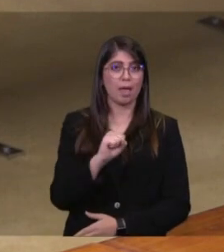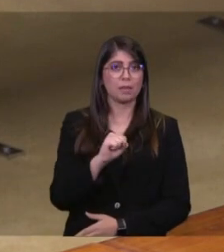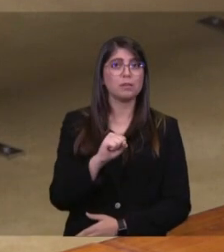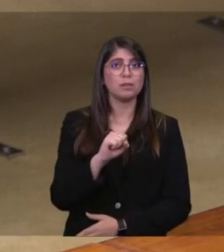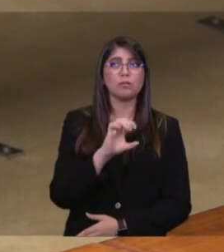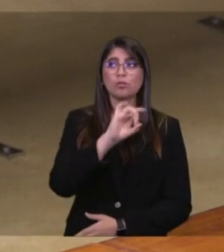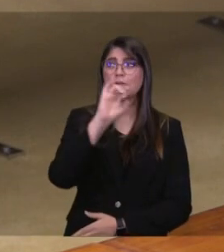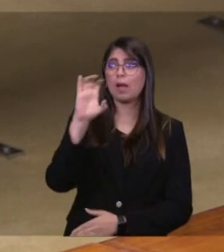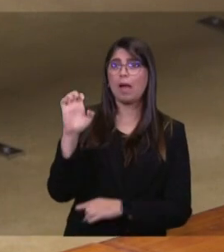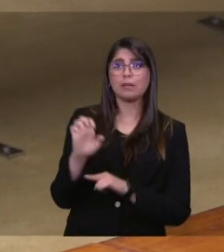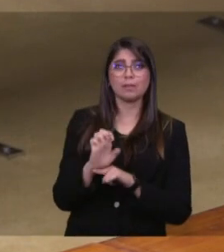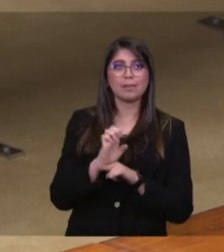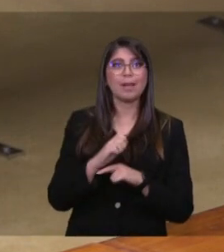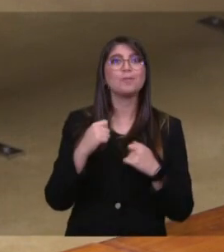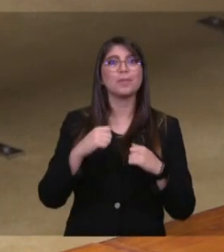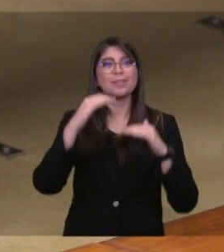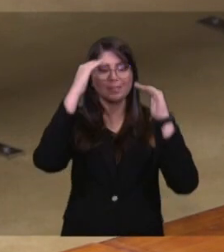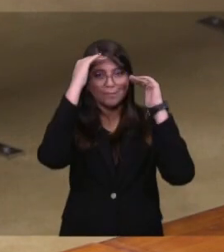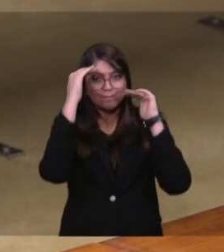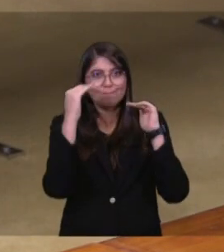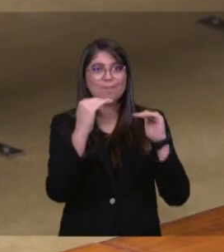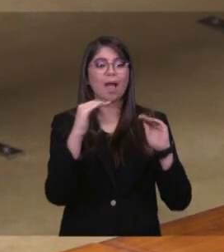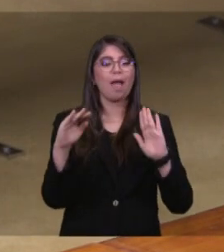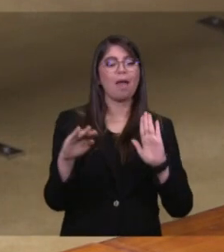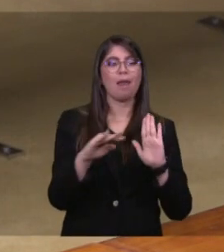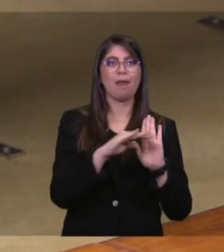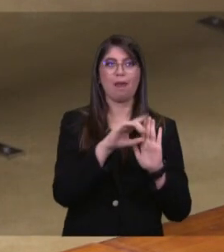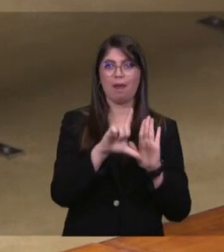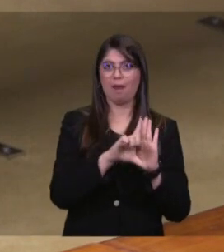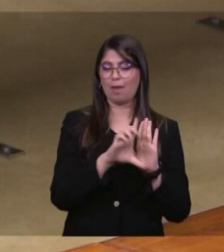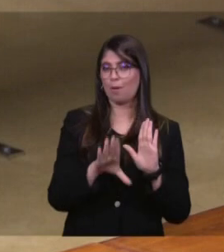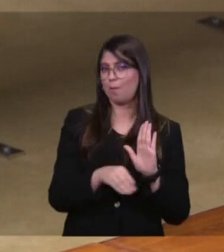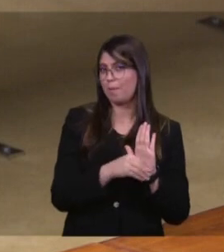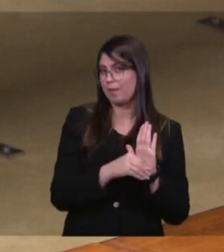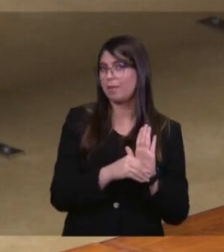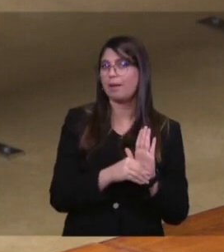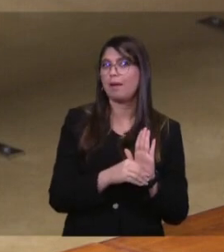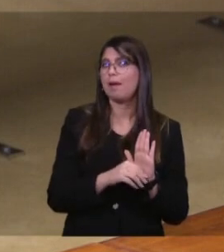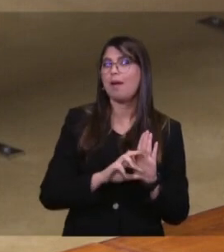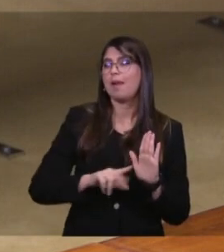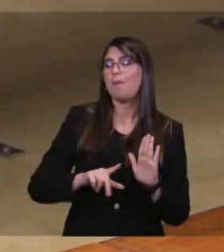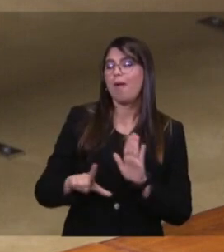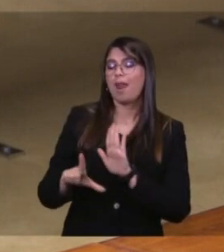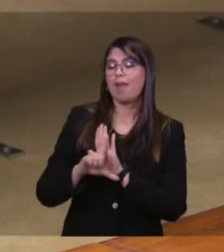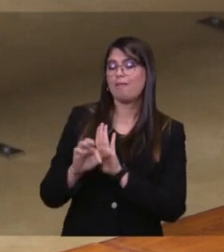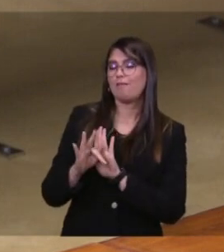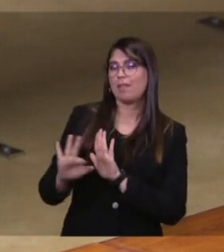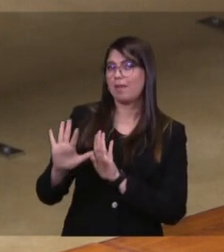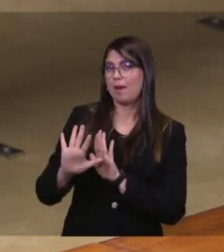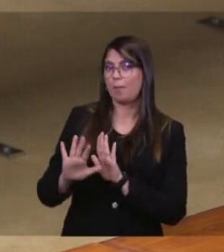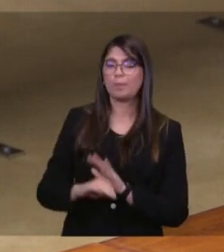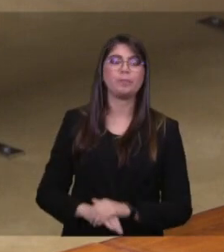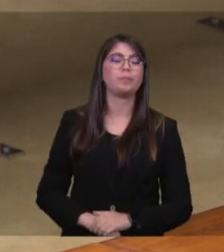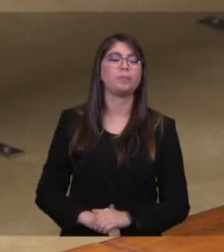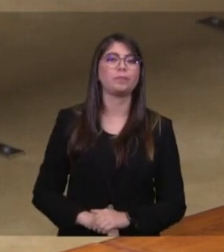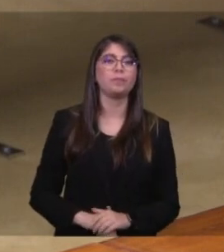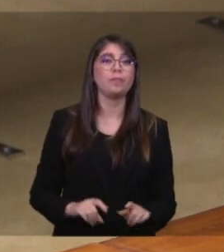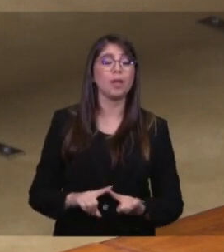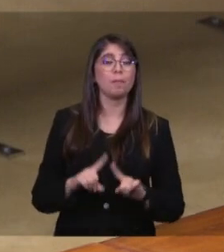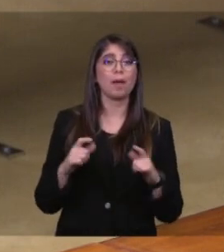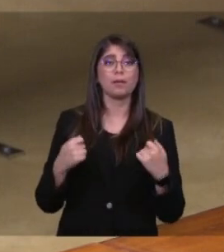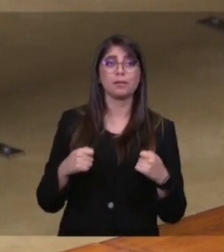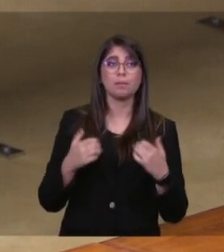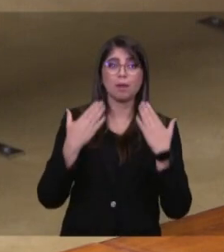brasileiros, que devem se submeter, sim, à lei complementar. Não é uma lei federal. Devo também aqui